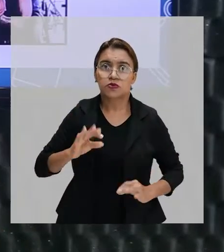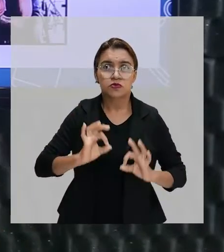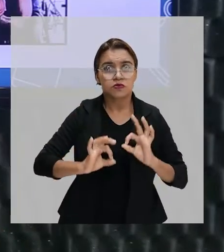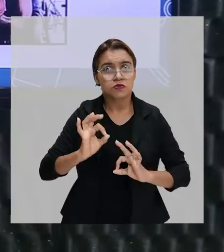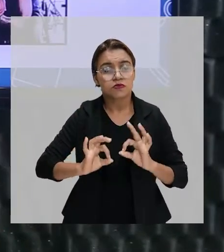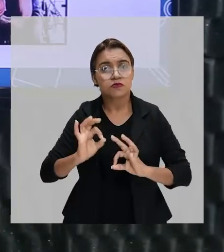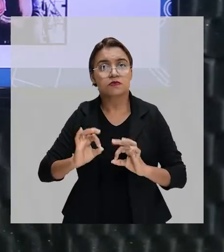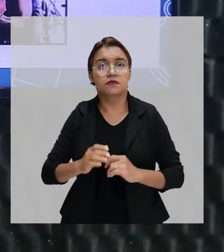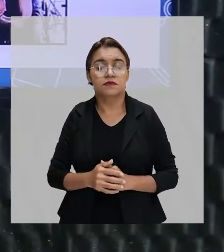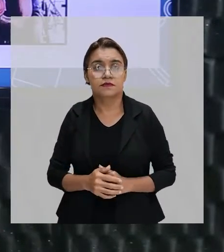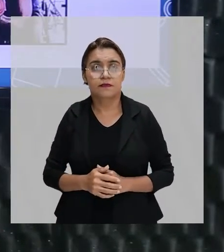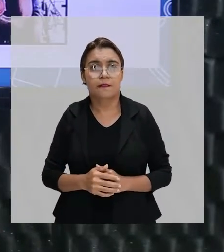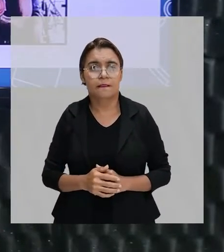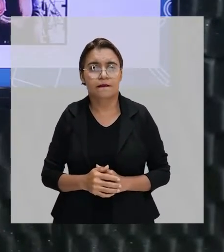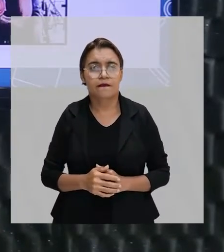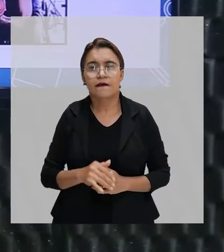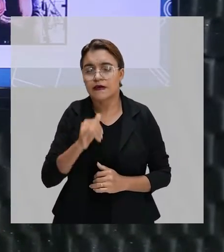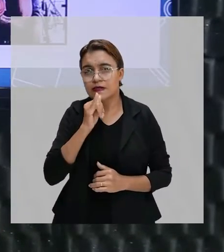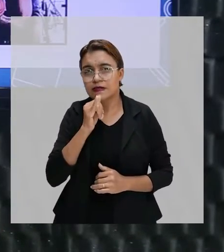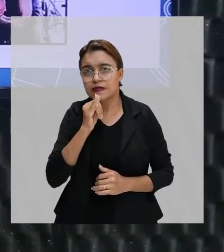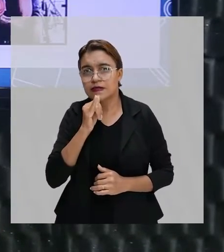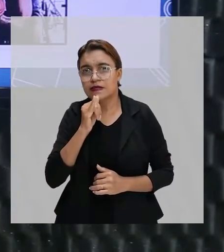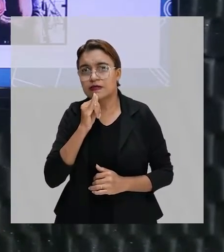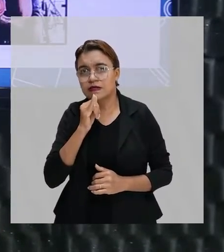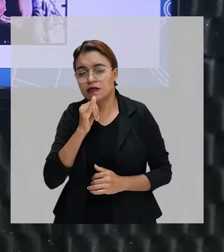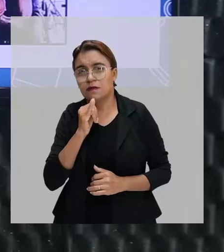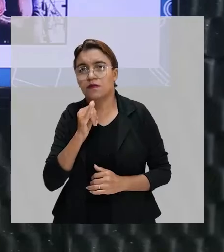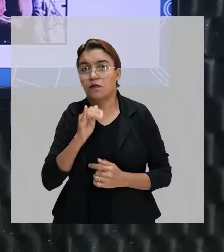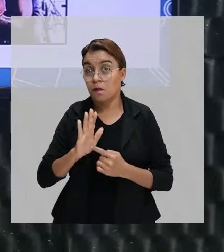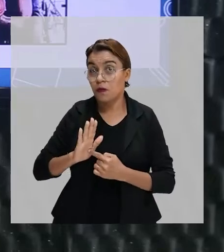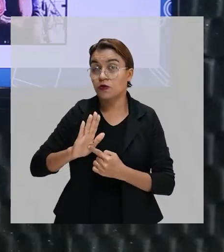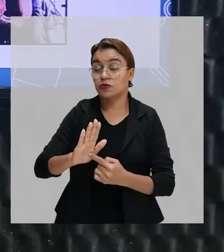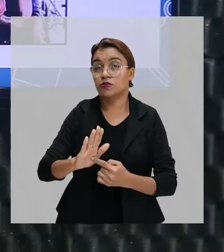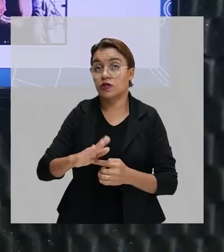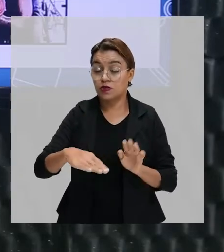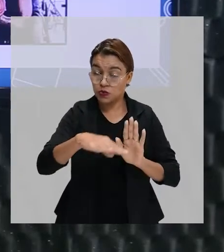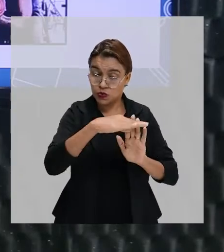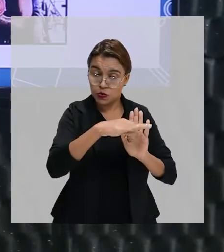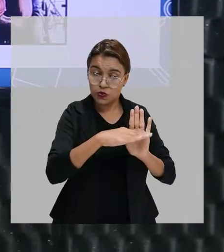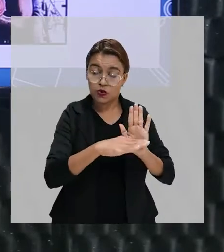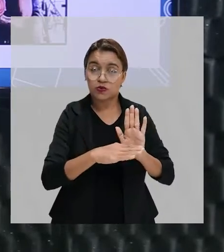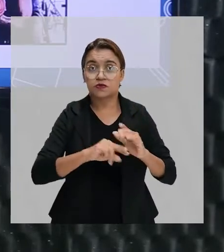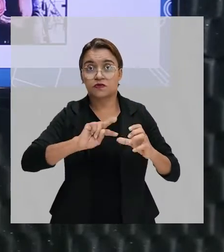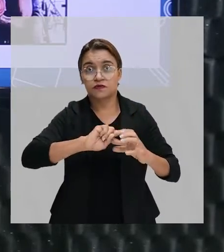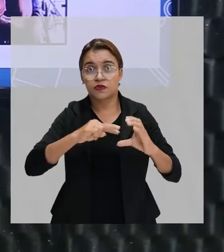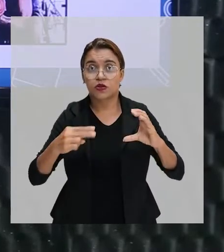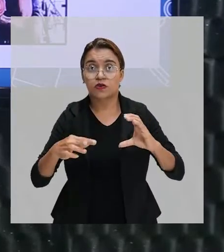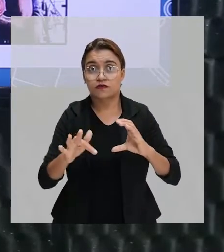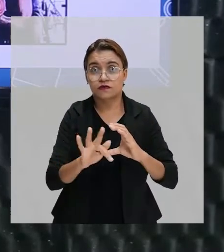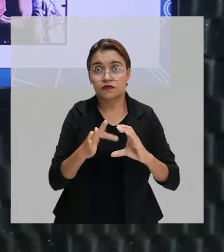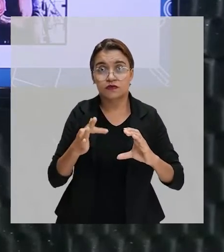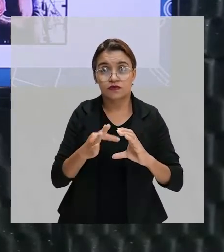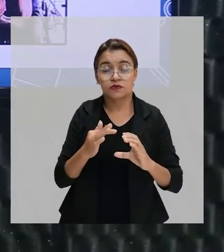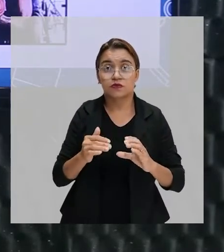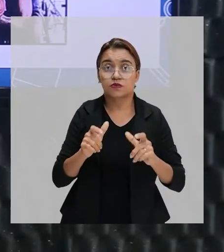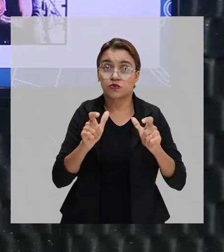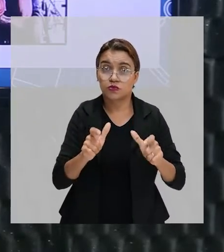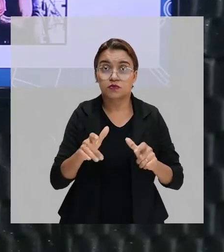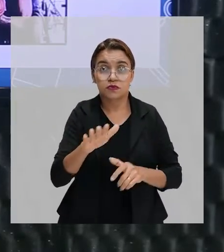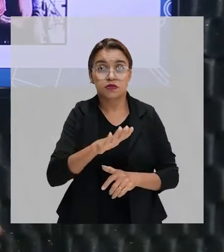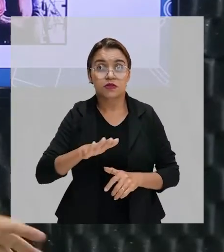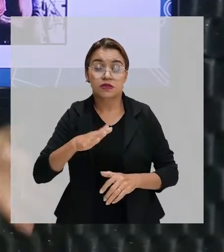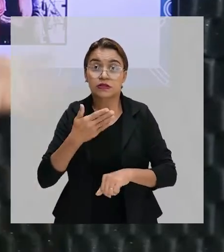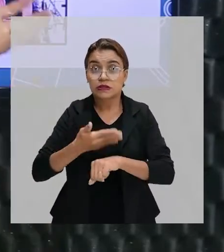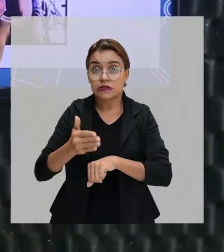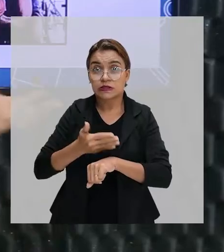indivíduo como eu mostrei lá de quando a gente fez aquela linha do genótipo para fenótipo questão do ambiente do acaso treinamento